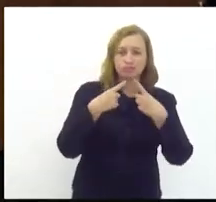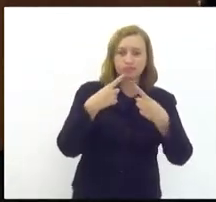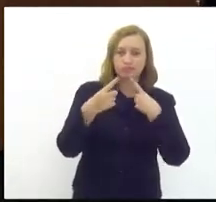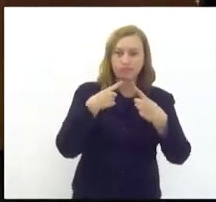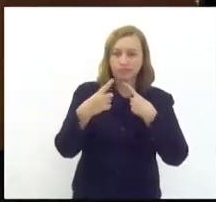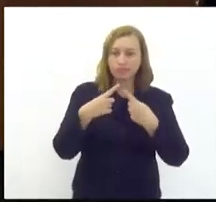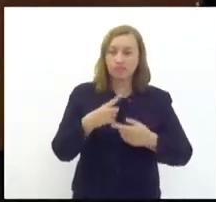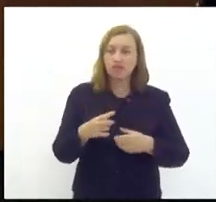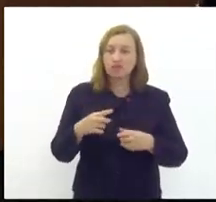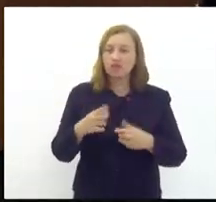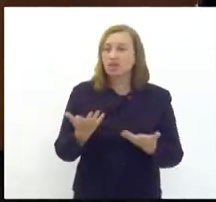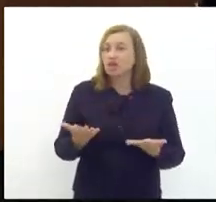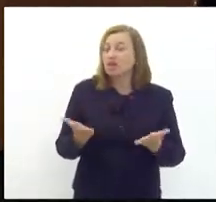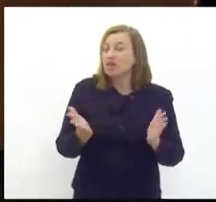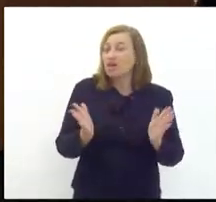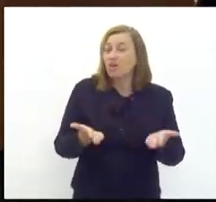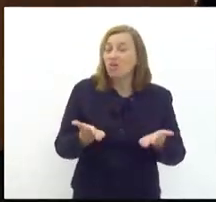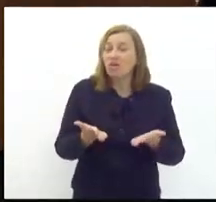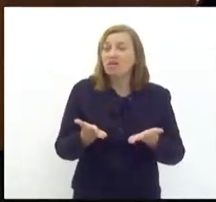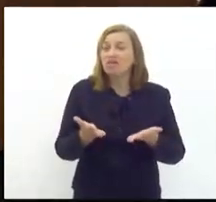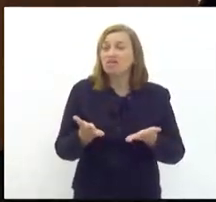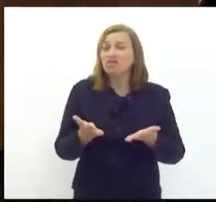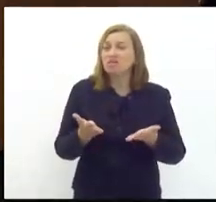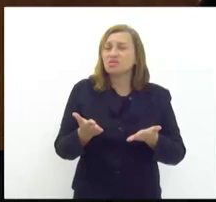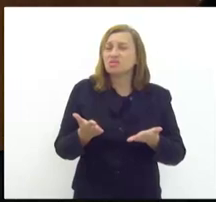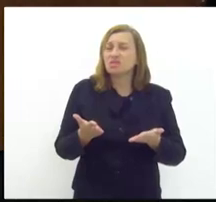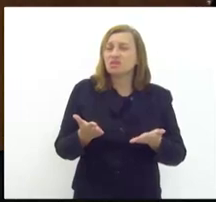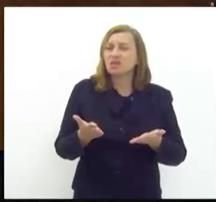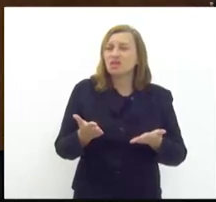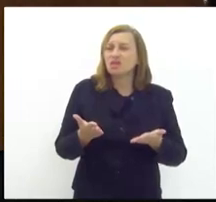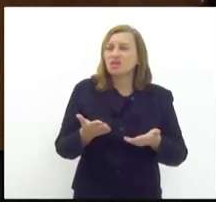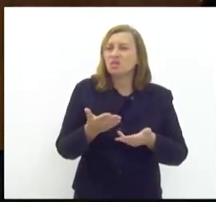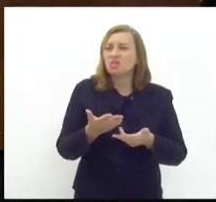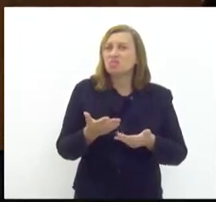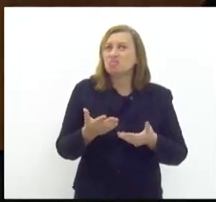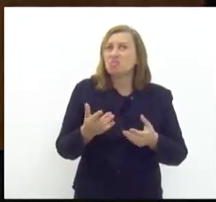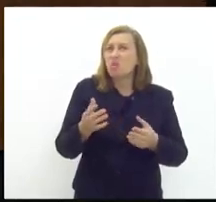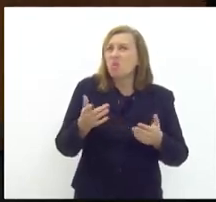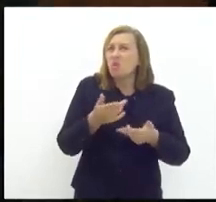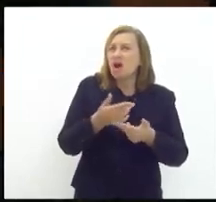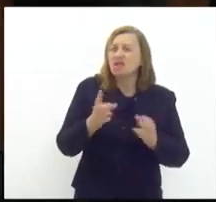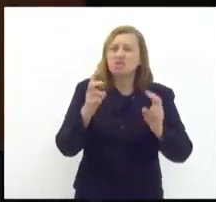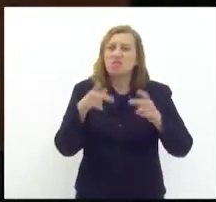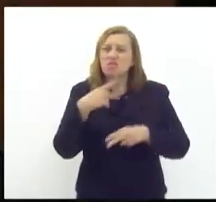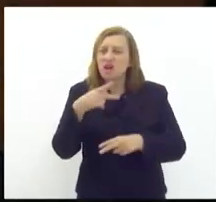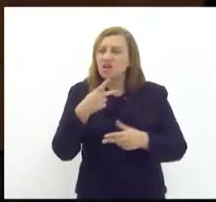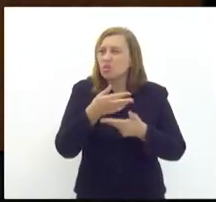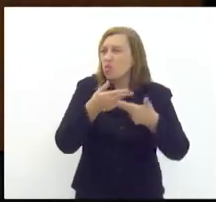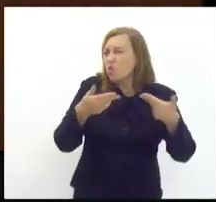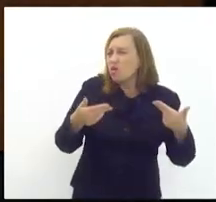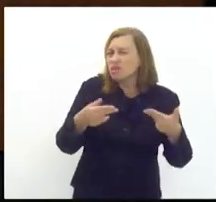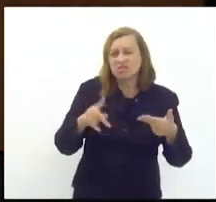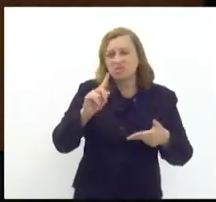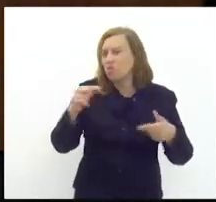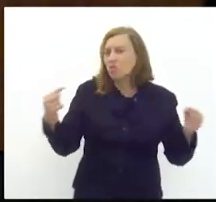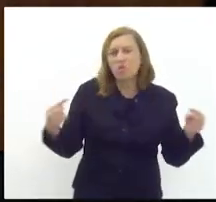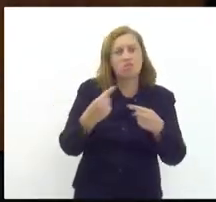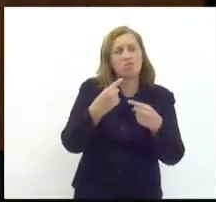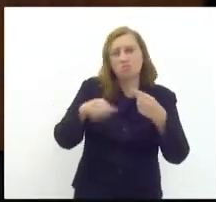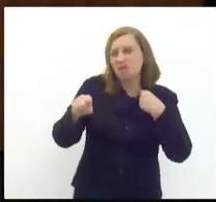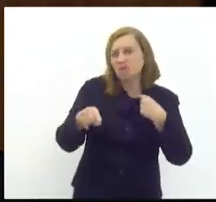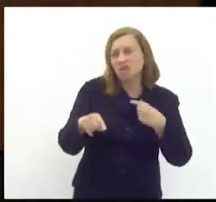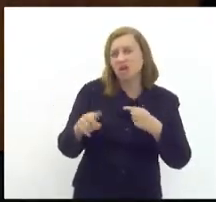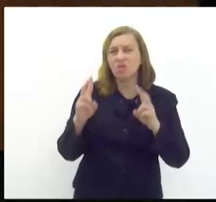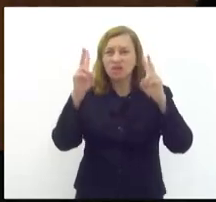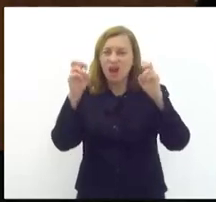girando em torno de coisas não afetas ao tema inclusive onde se toca